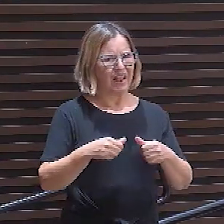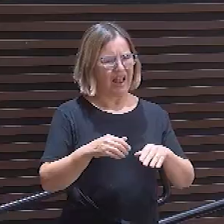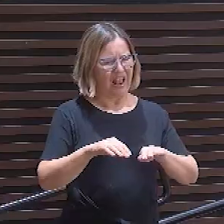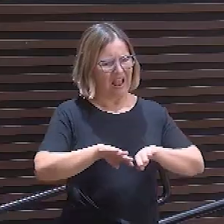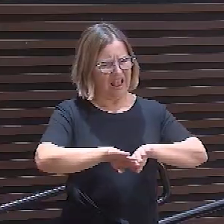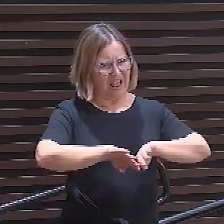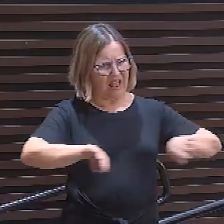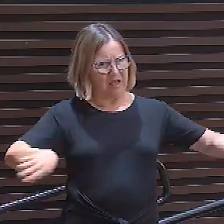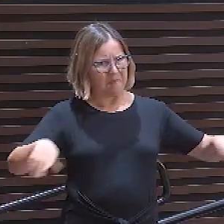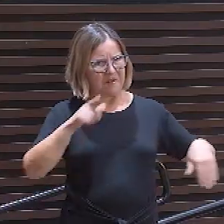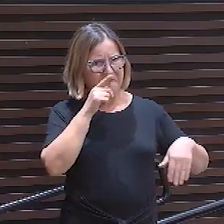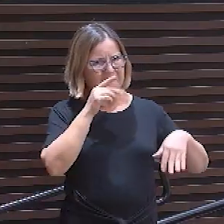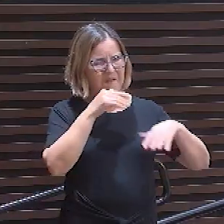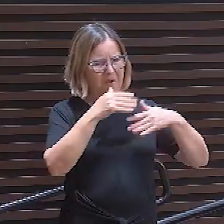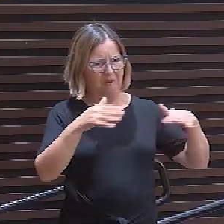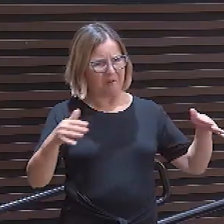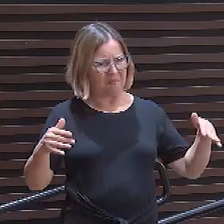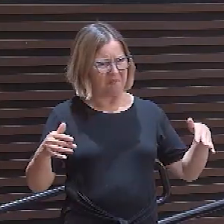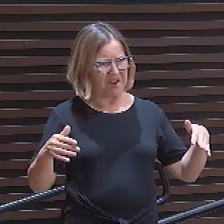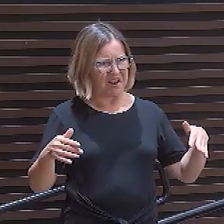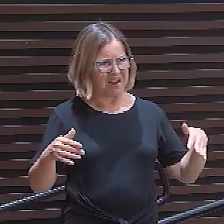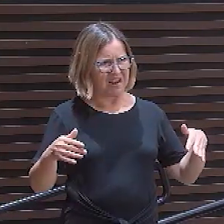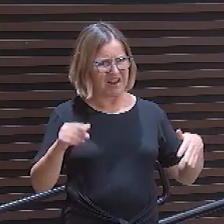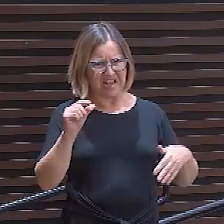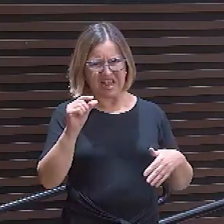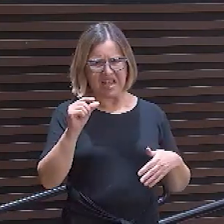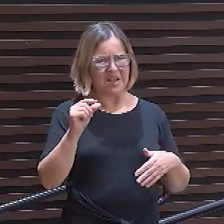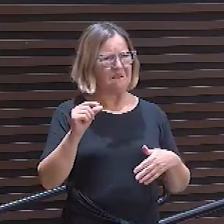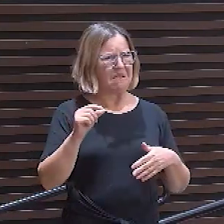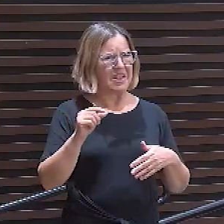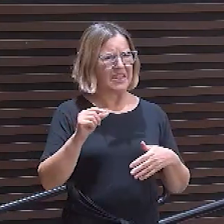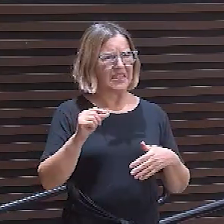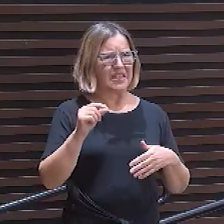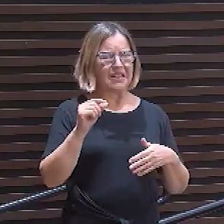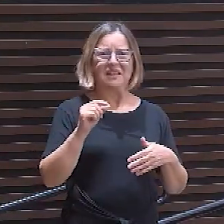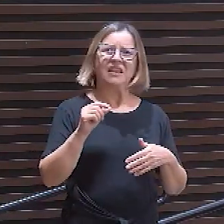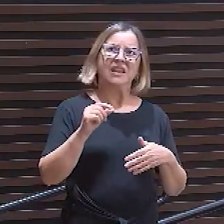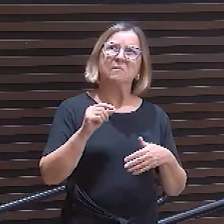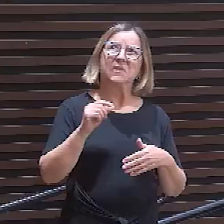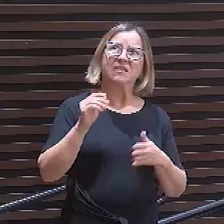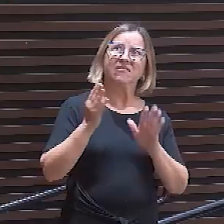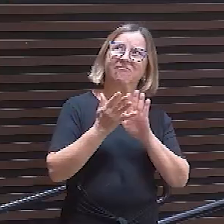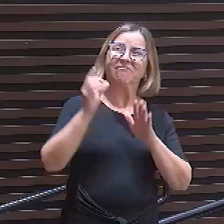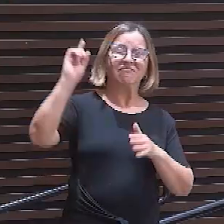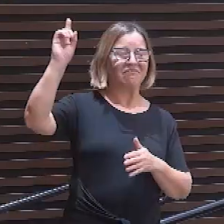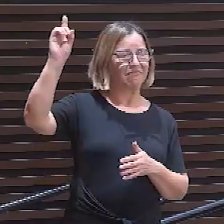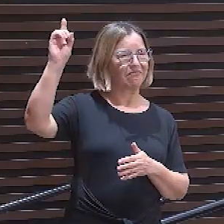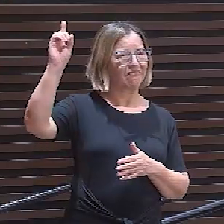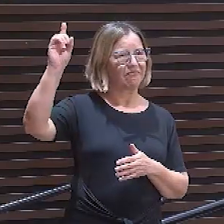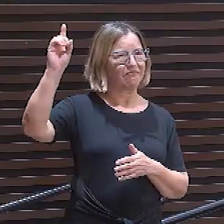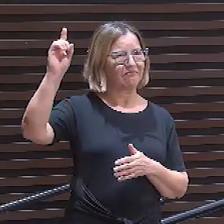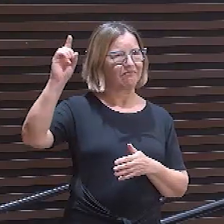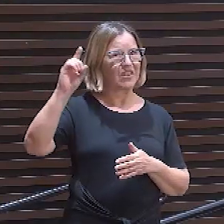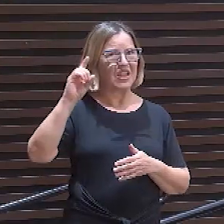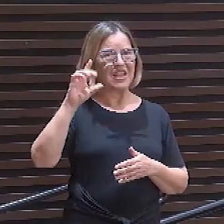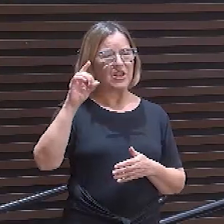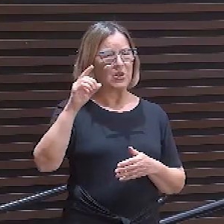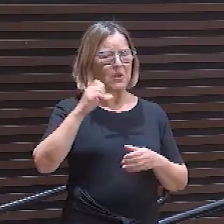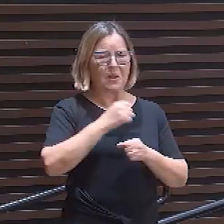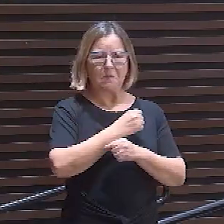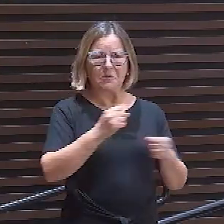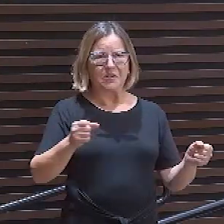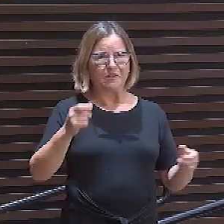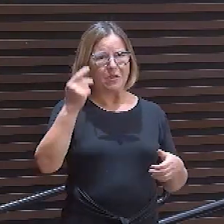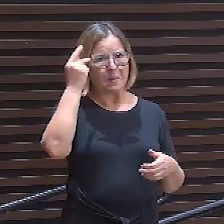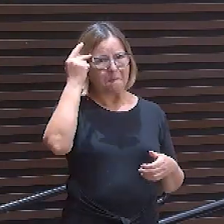Só é grande para os estúpidos e ignorantes como eu, que temos que colocar Deus dentro da